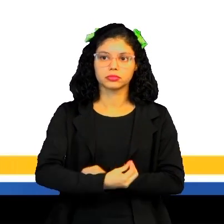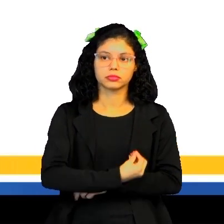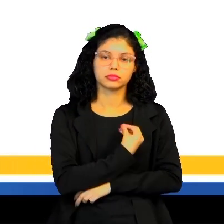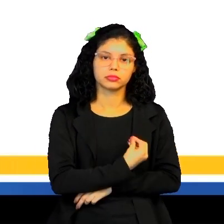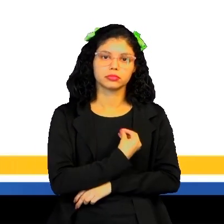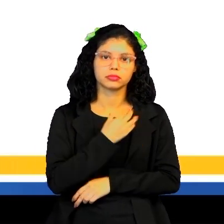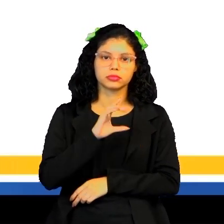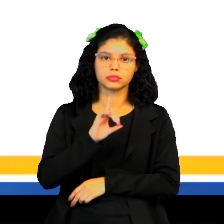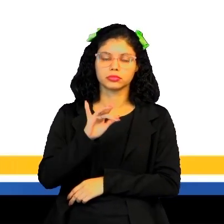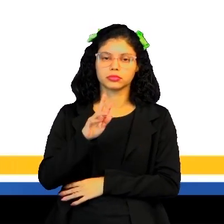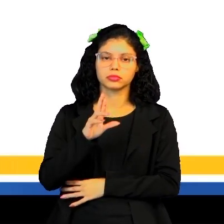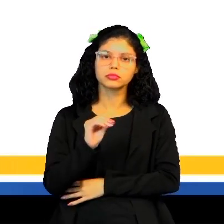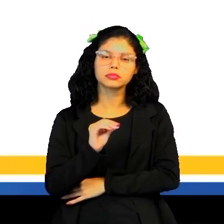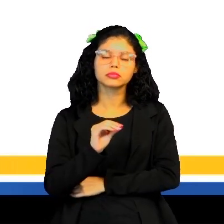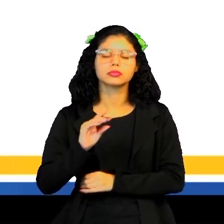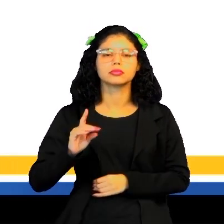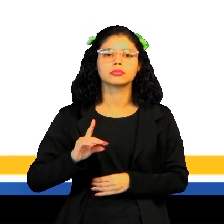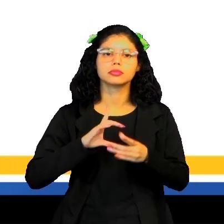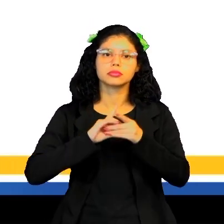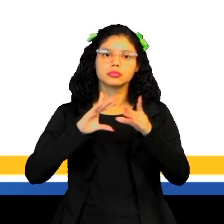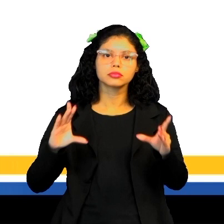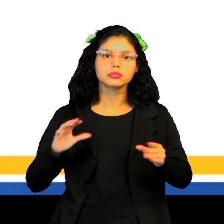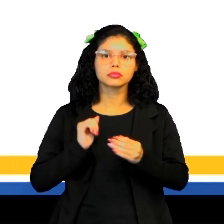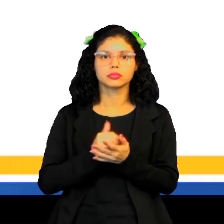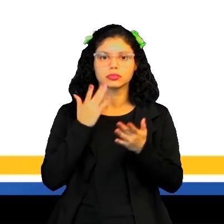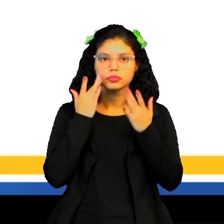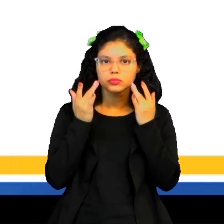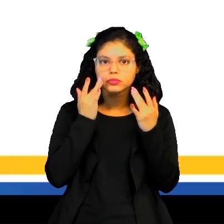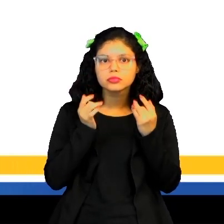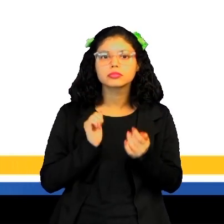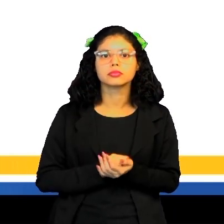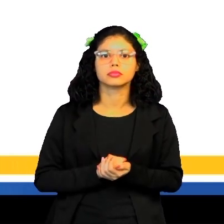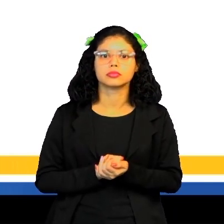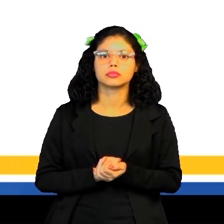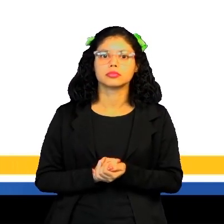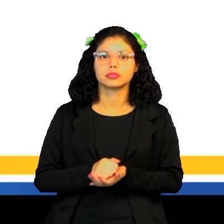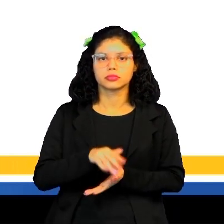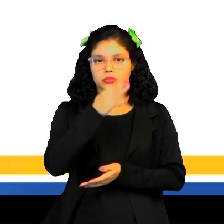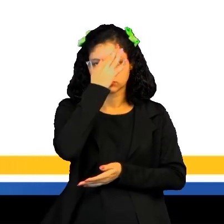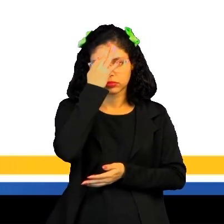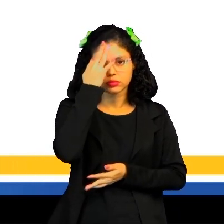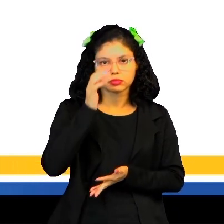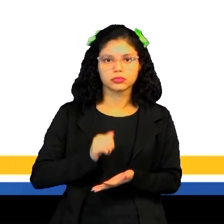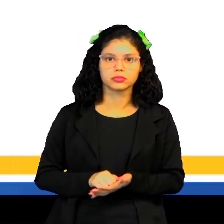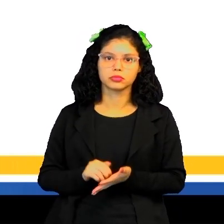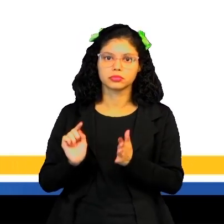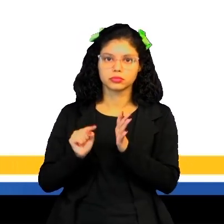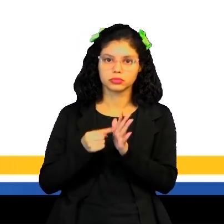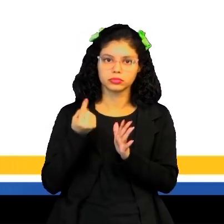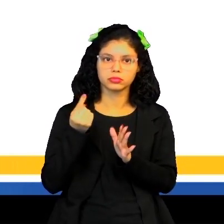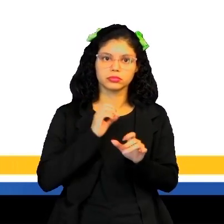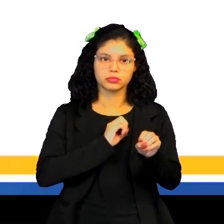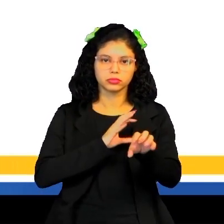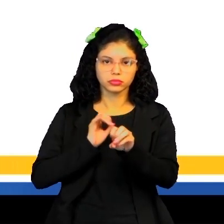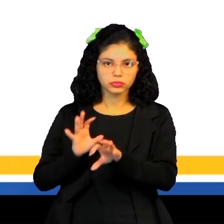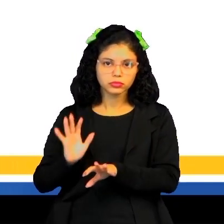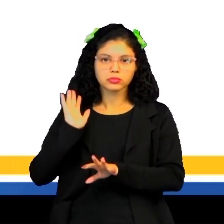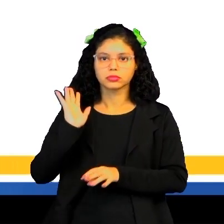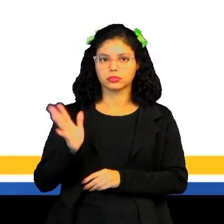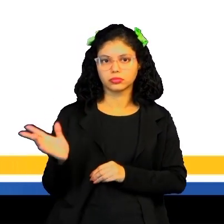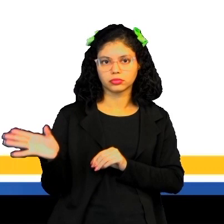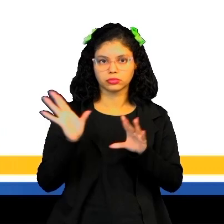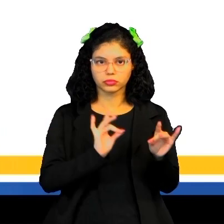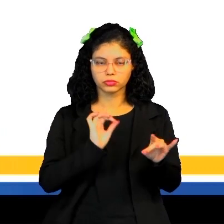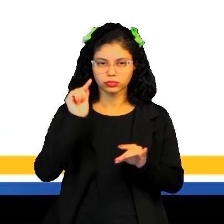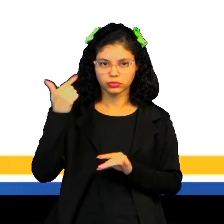no Ocidente. A democracia, o teatro, a arquitetura, a filosofia, os primórdios da educação, todos